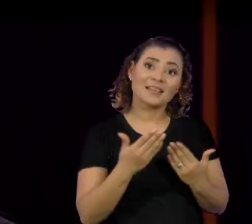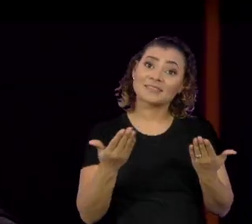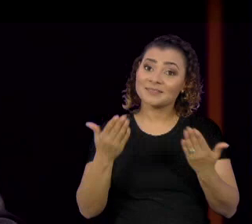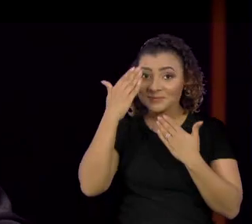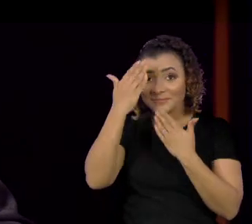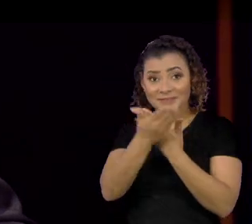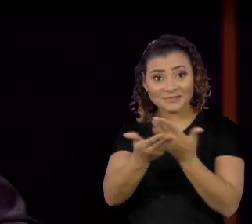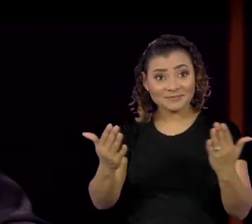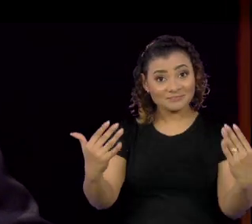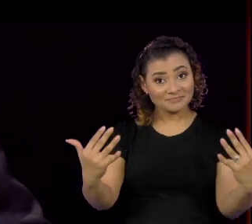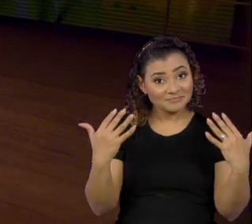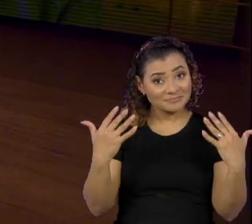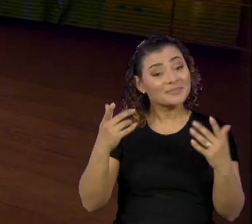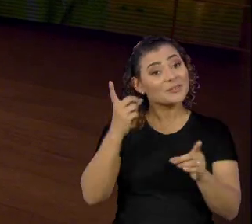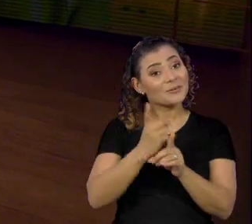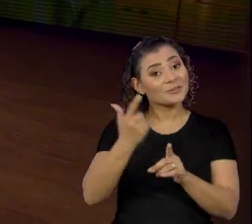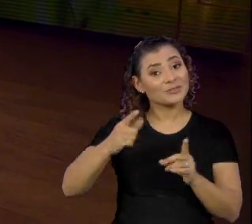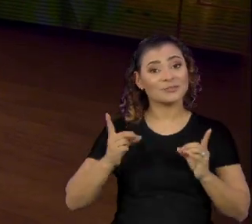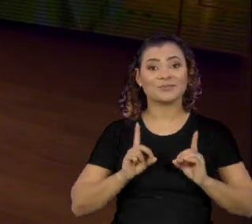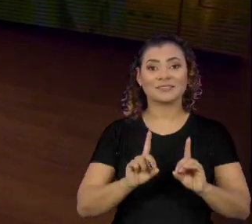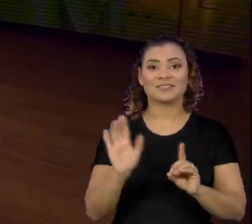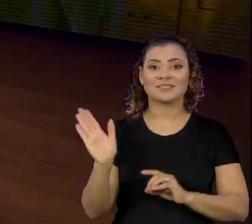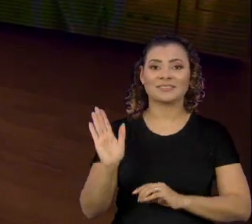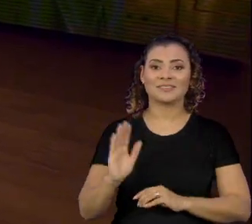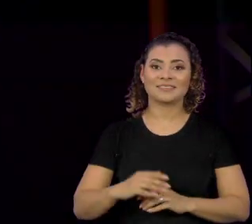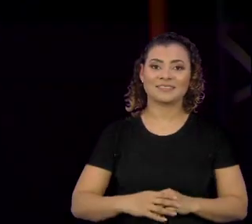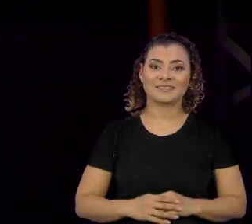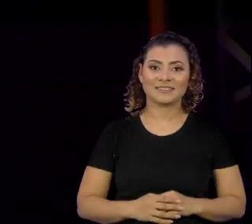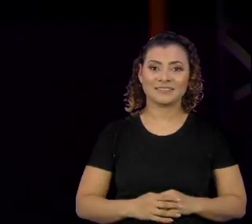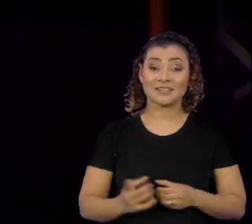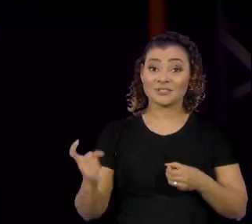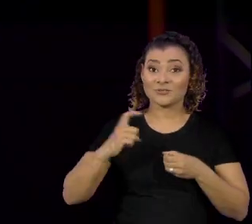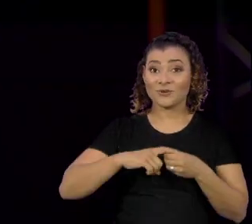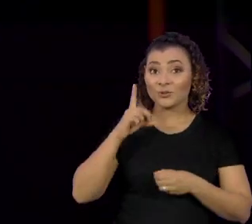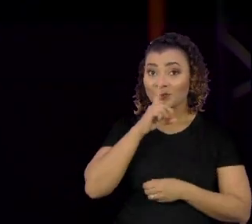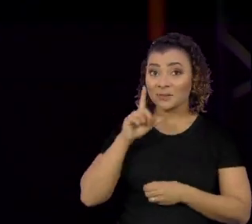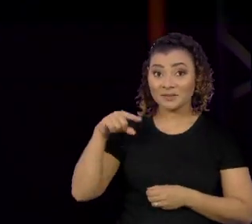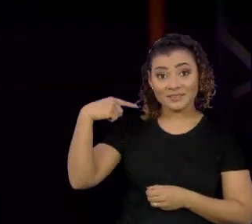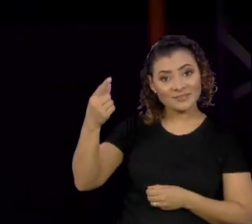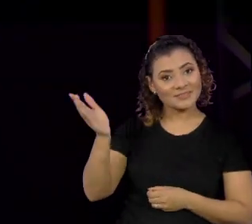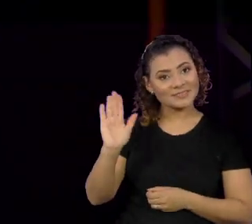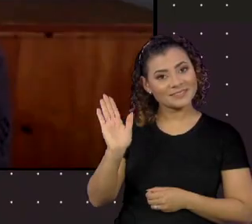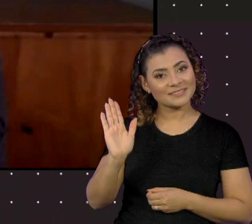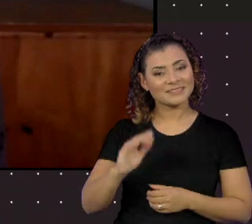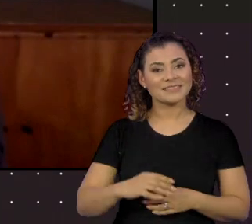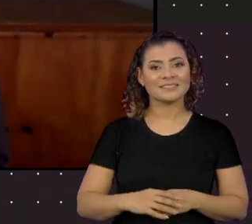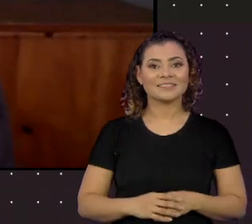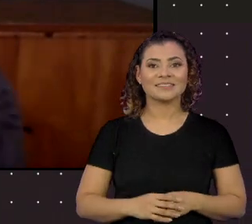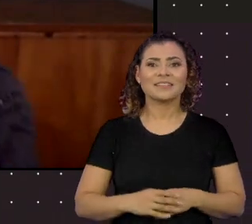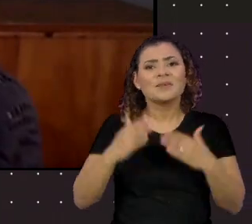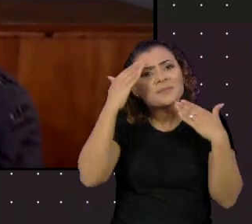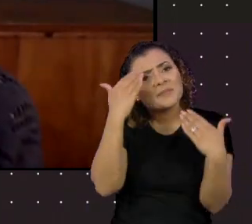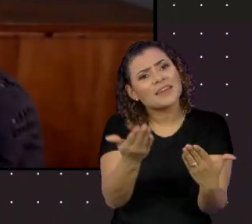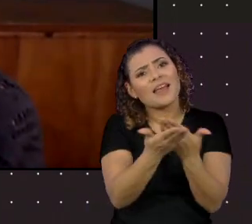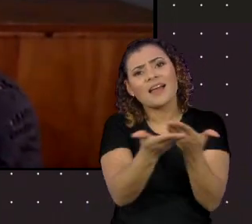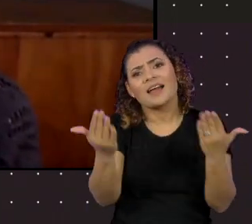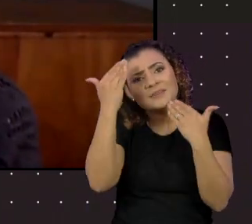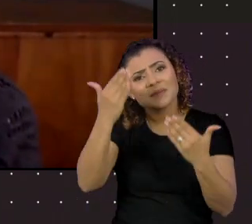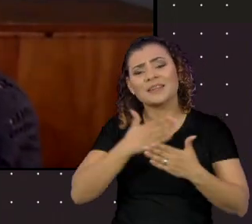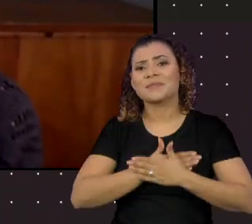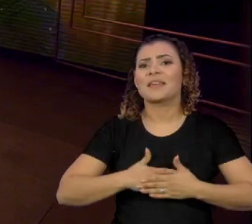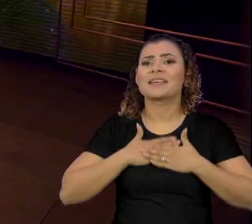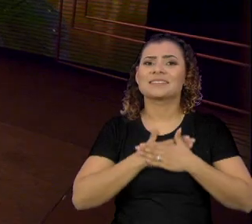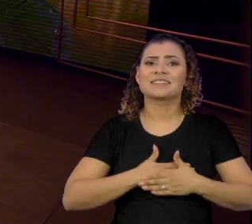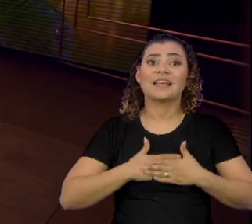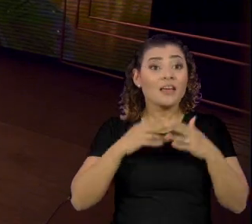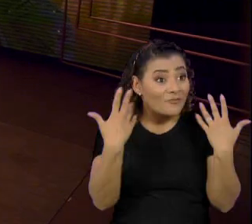Obrigado a todos e até o próximo Persona. A gente volta domingo que vem. Até lá. Gente, obrigada, viu? Foi um prazer. Obrigada.